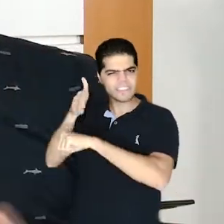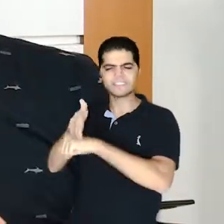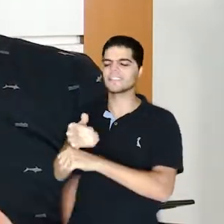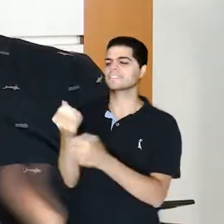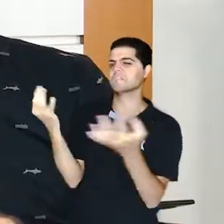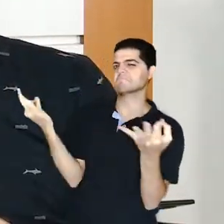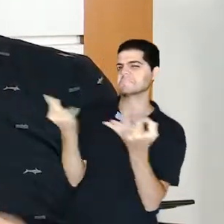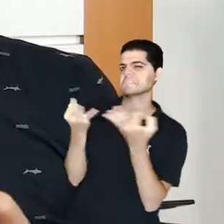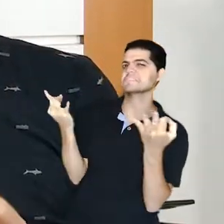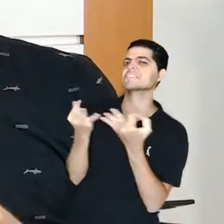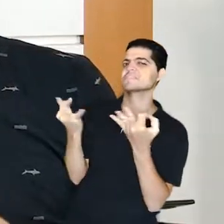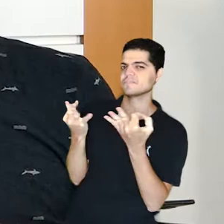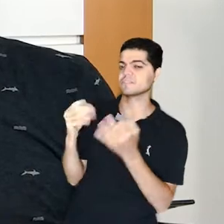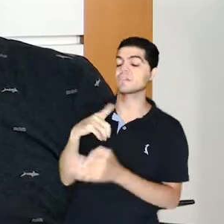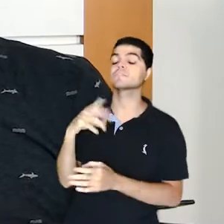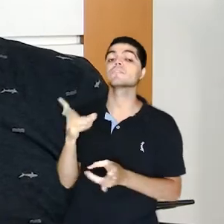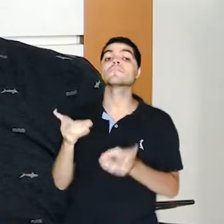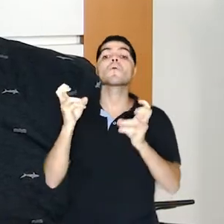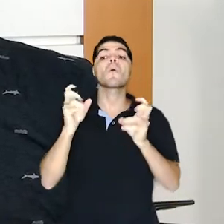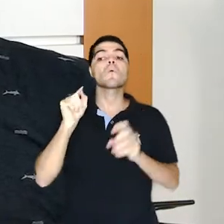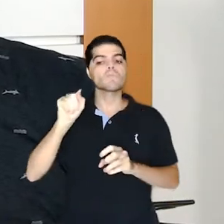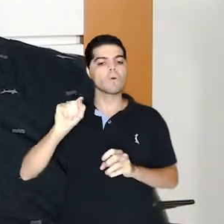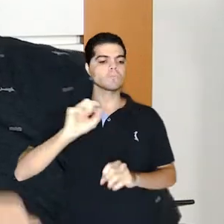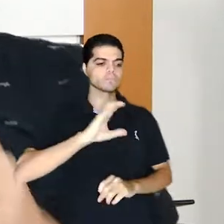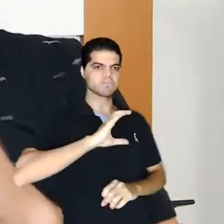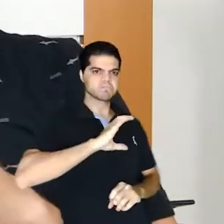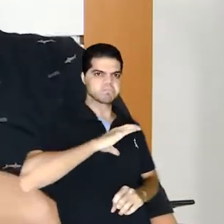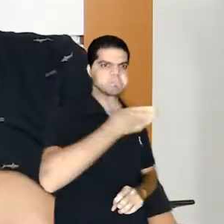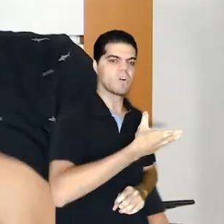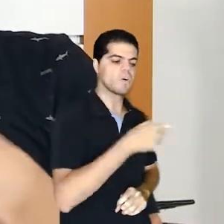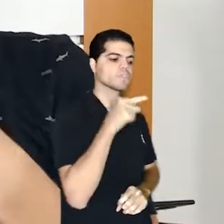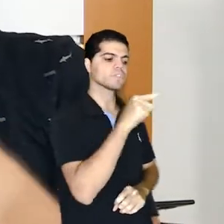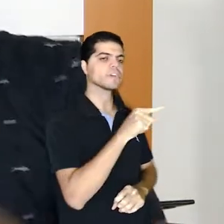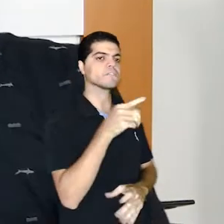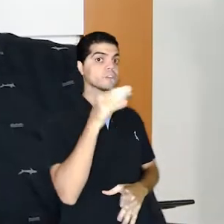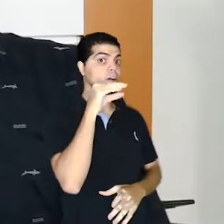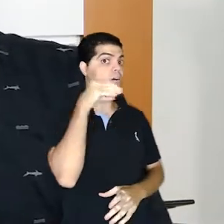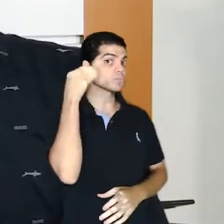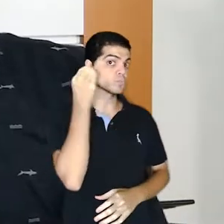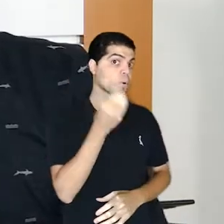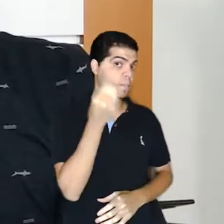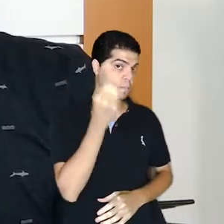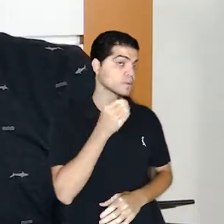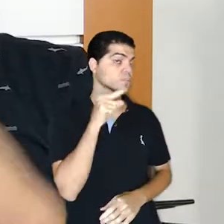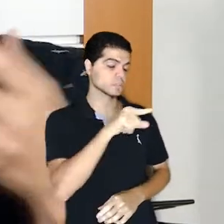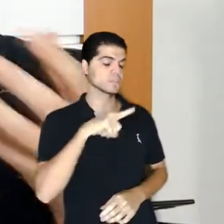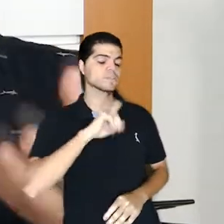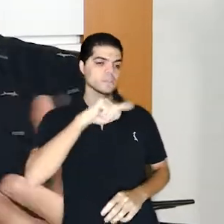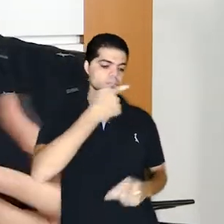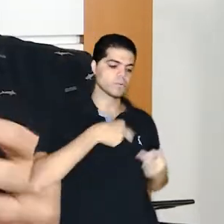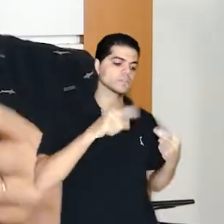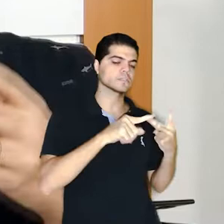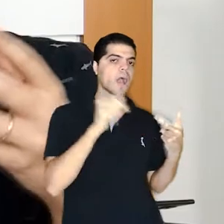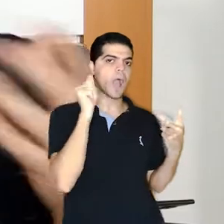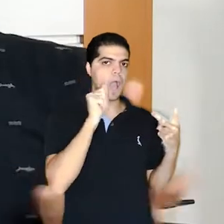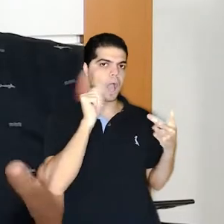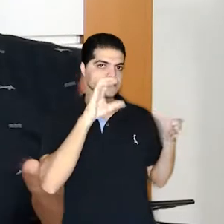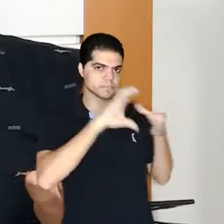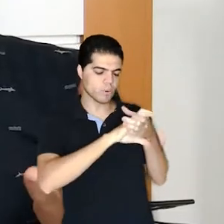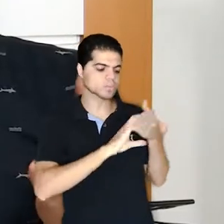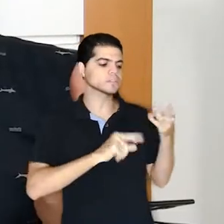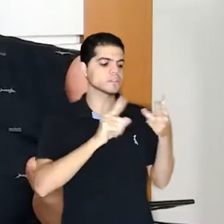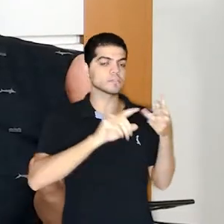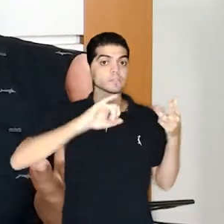quero dizer com tudo isso é que essa atribuição heróica ao Dom Pedro e depois o protagonismo dado a Leopoldina e o José Bonifácio